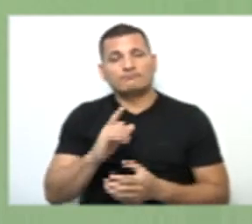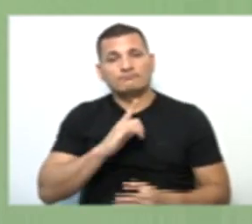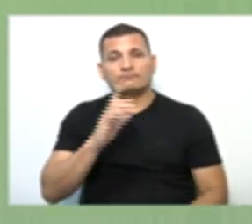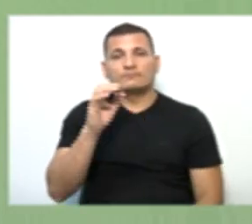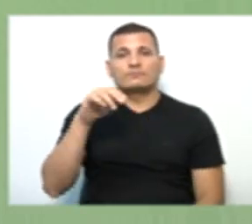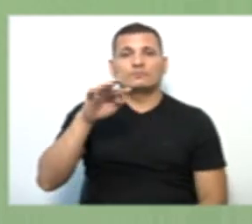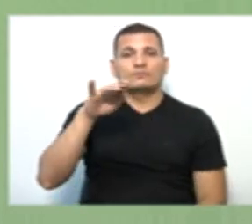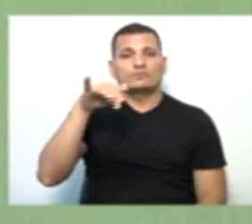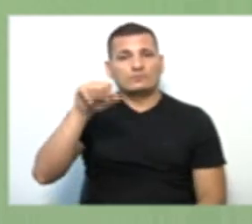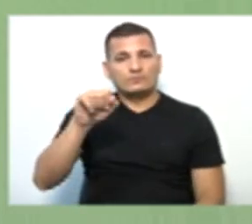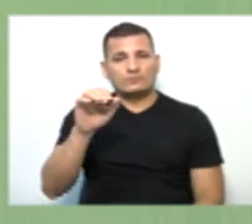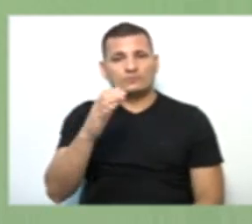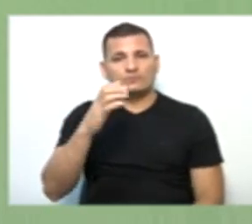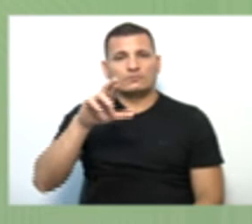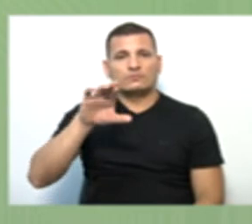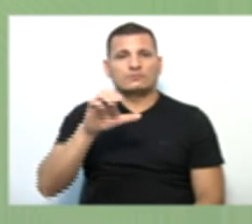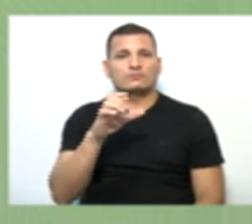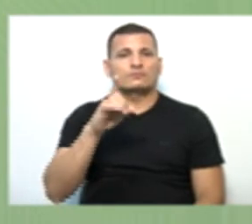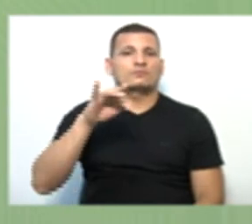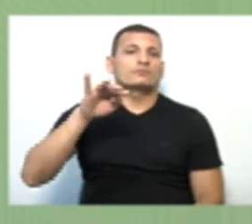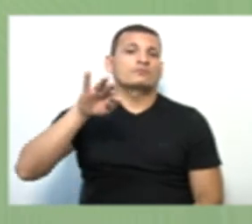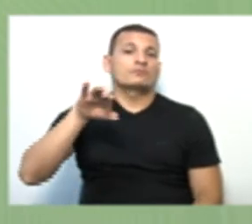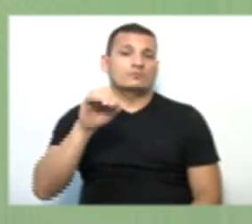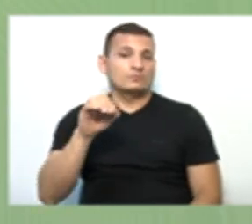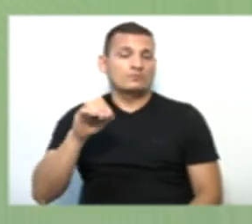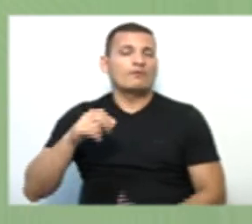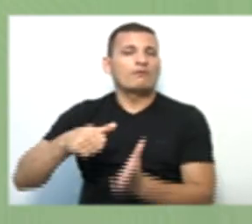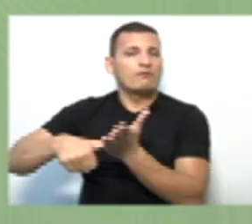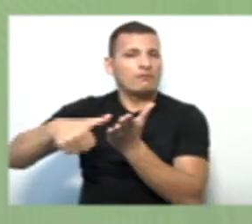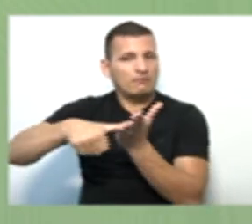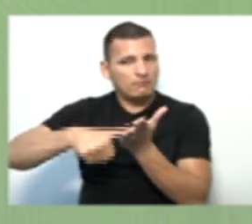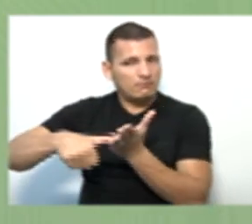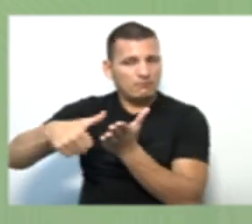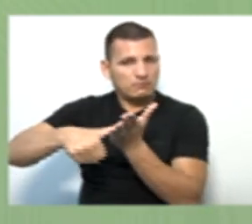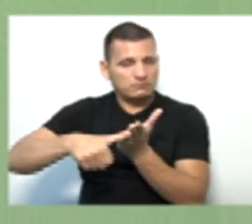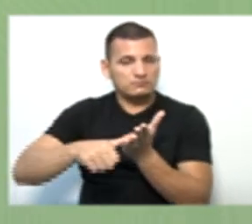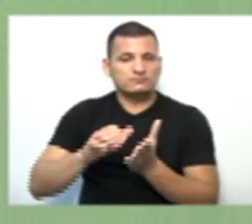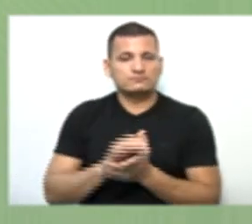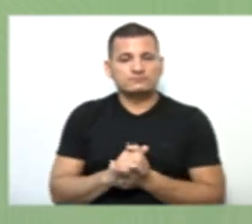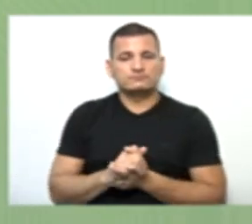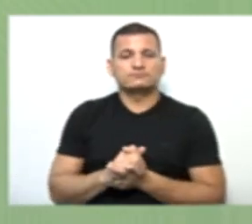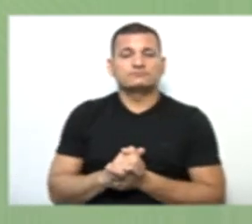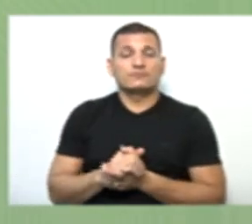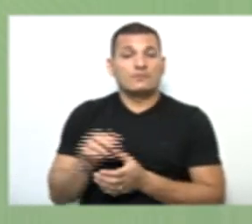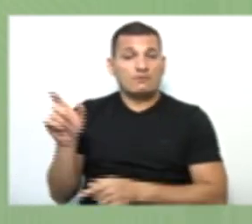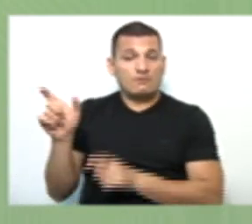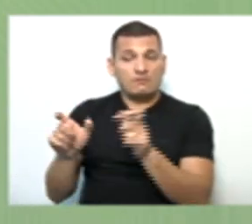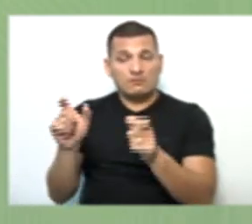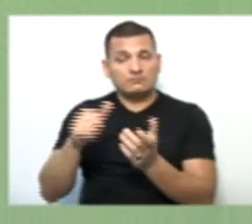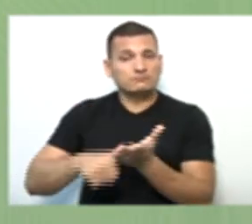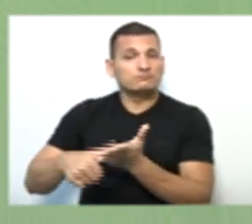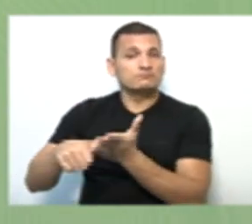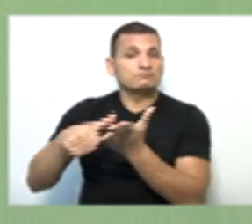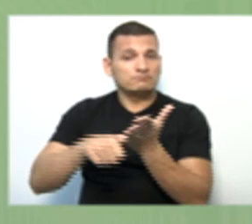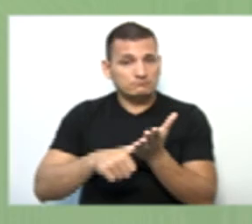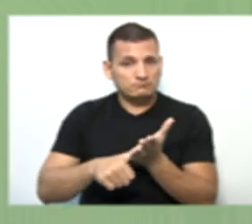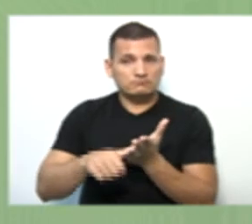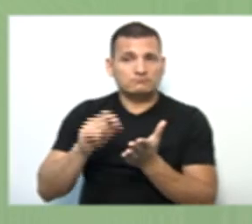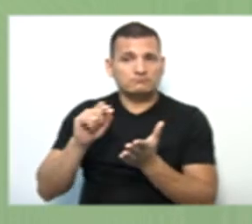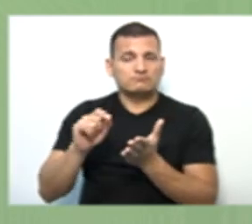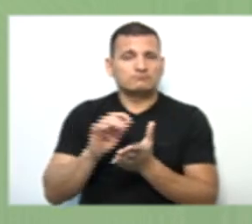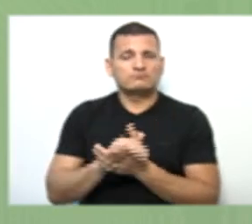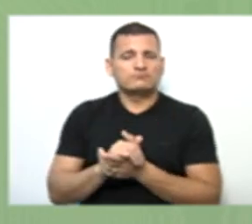créditos com associados. Deverá separar os créditos dos associados de acordo com